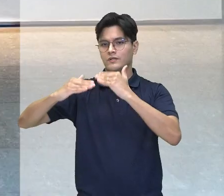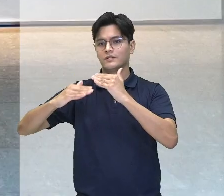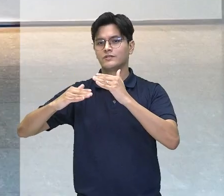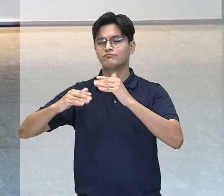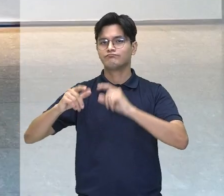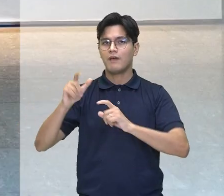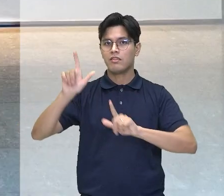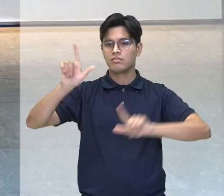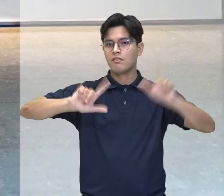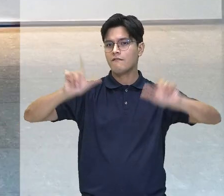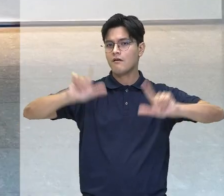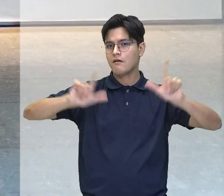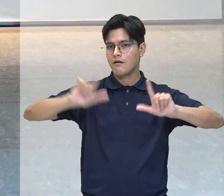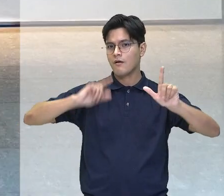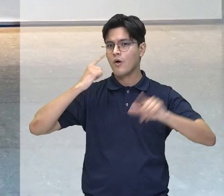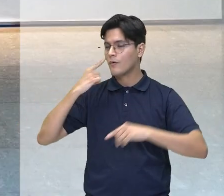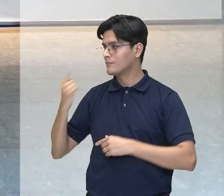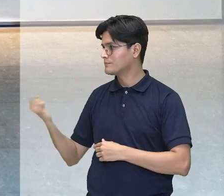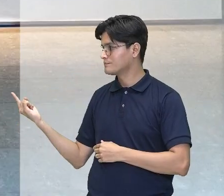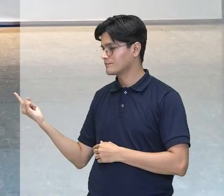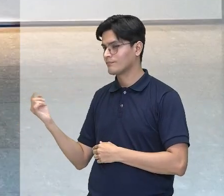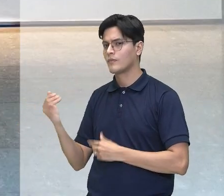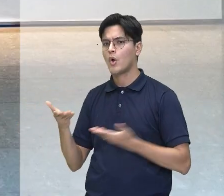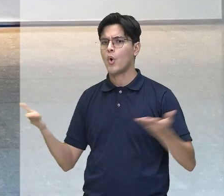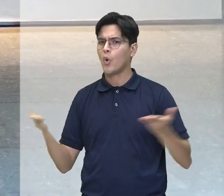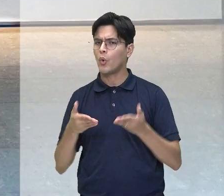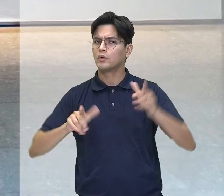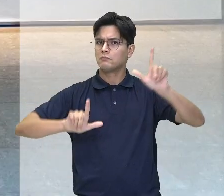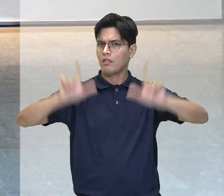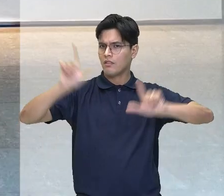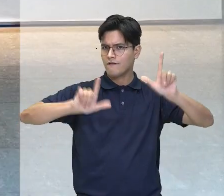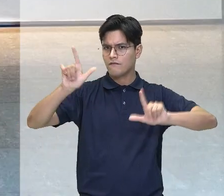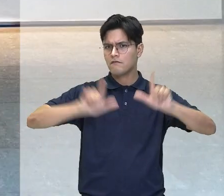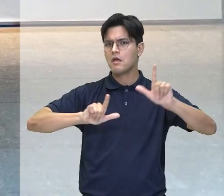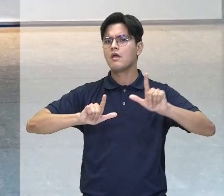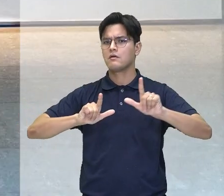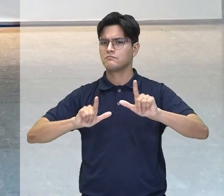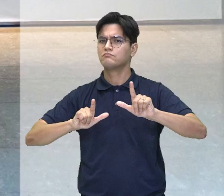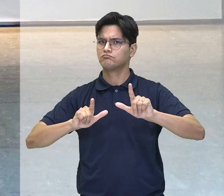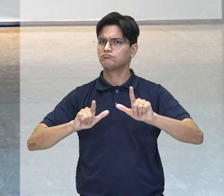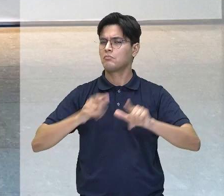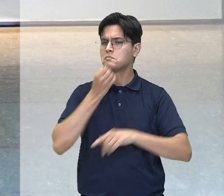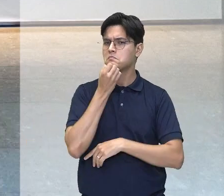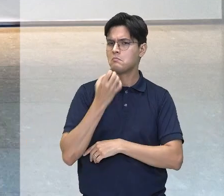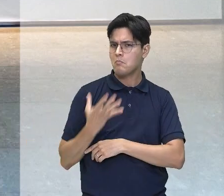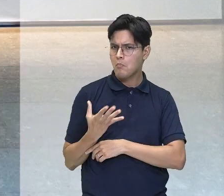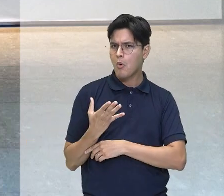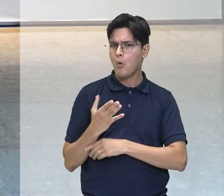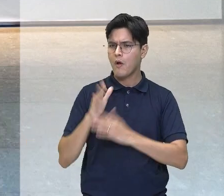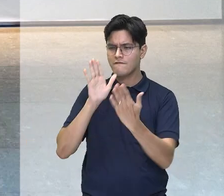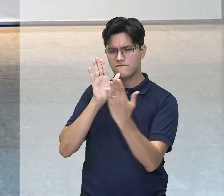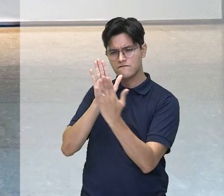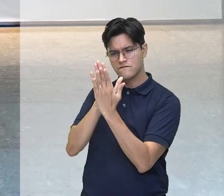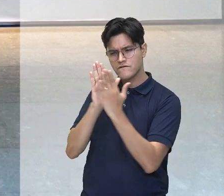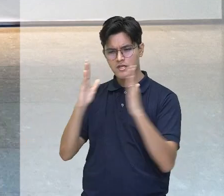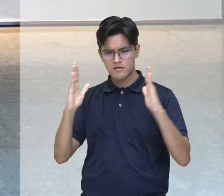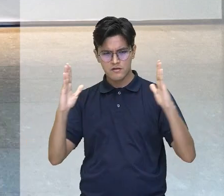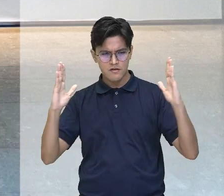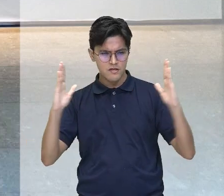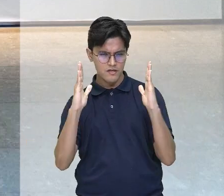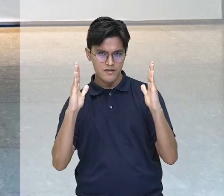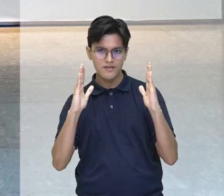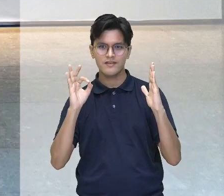hoje que existe aí são modernas, super compactas, certo? Mas nós temos aqui ao